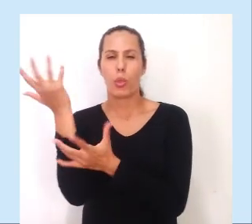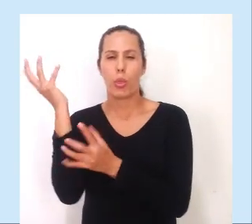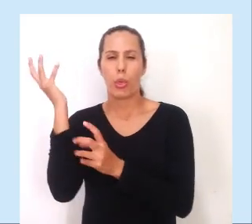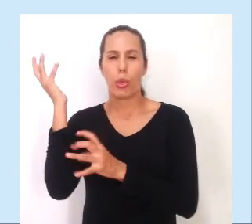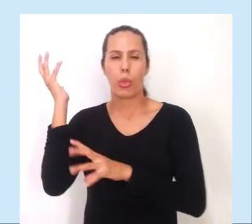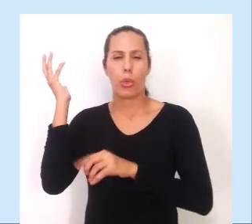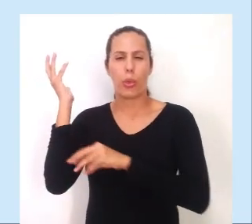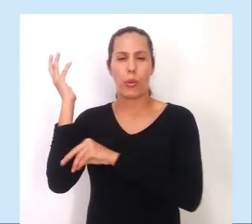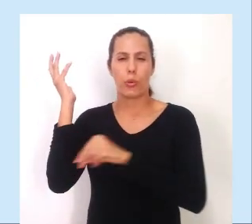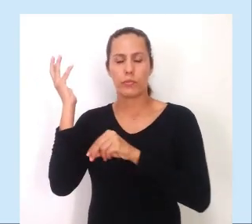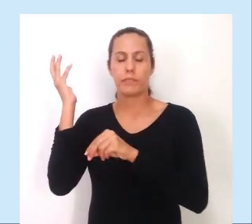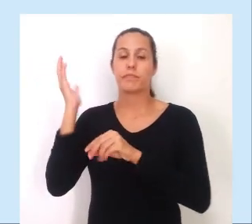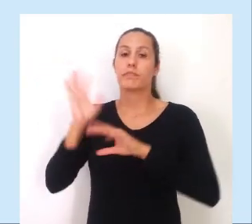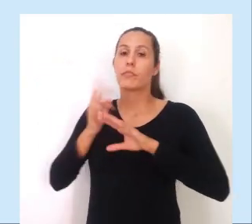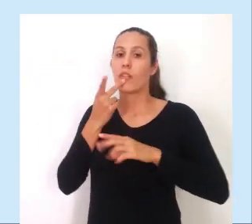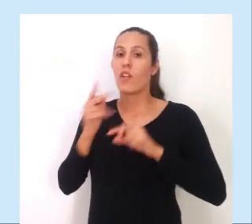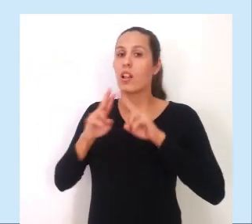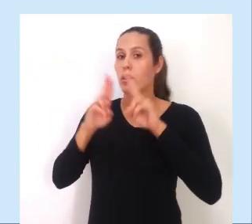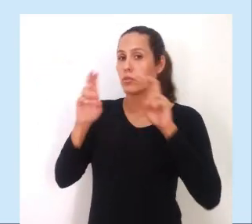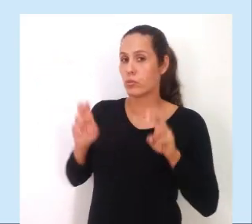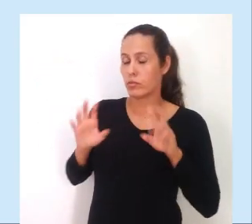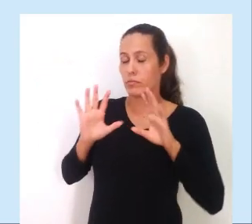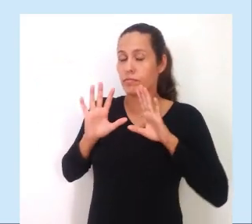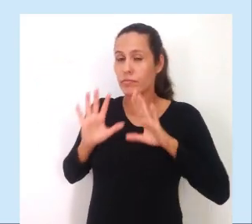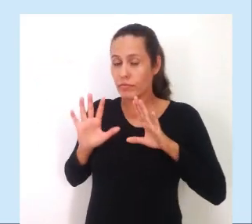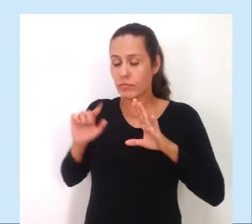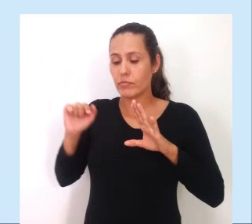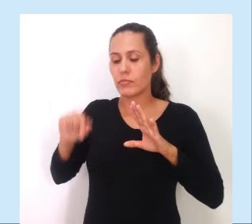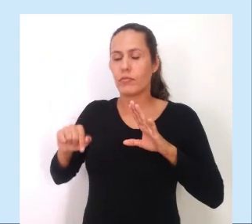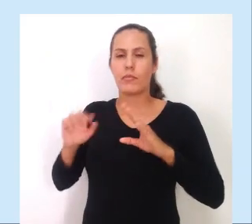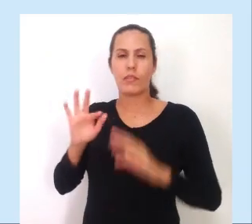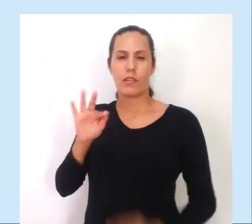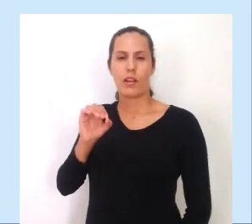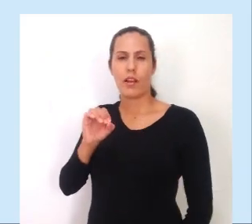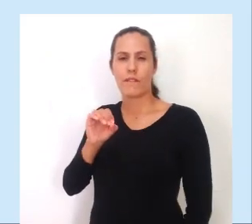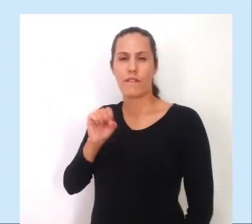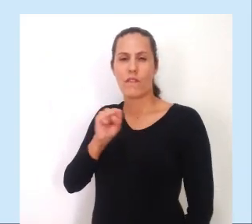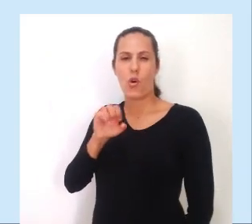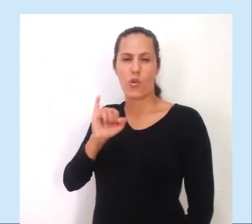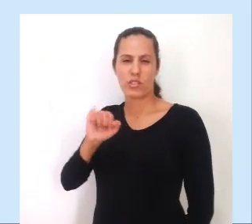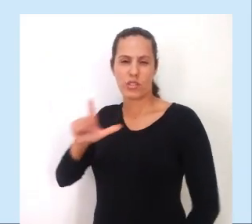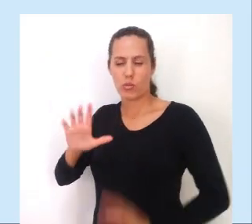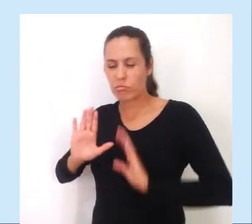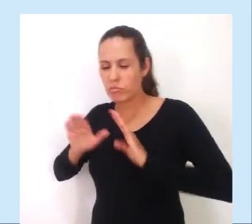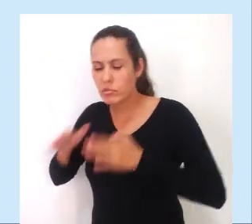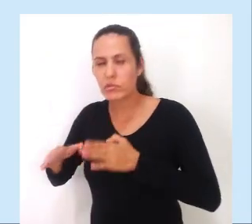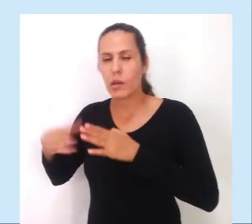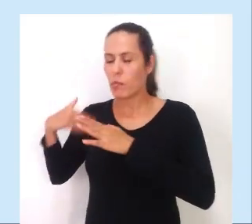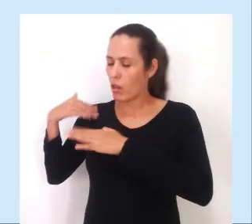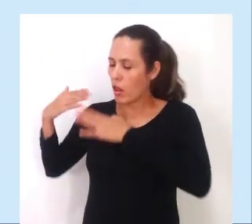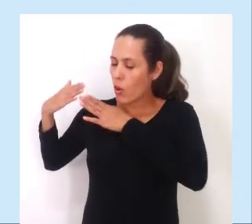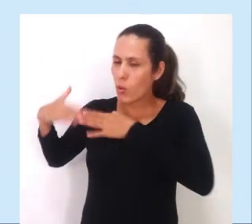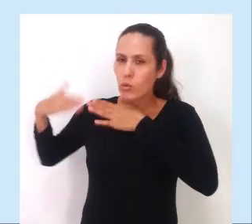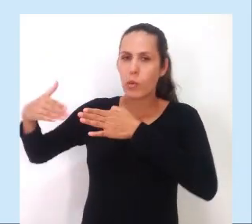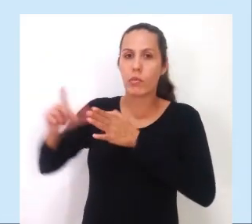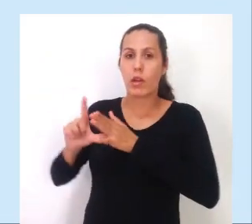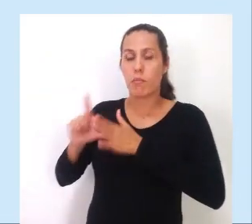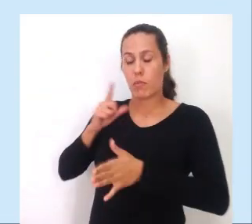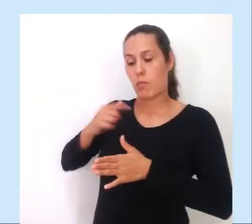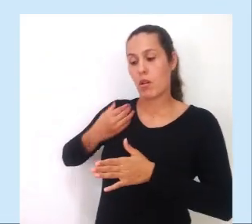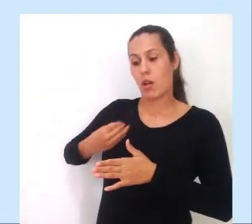exposto e vai aparecer novamente à superfície. Então, quando se fala de fósseis e as etapas